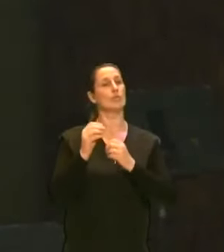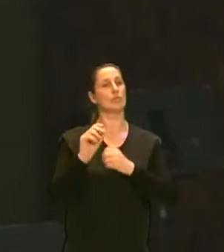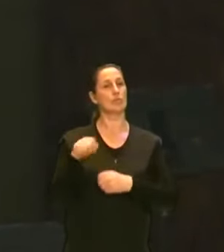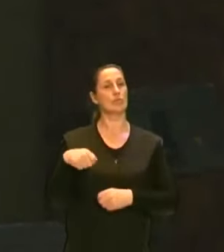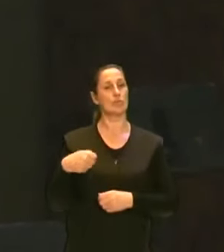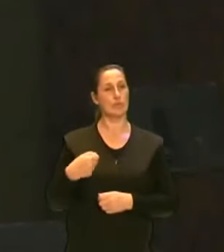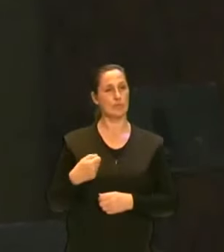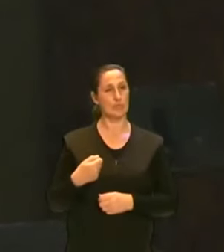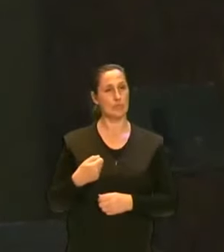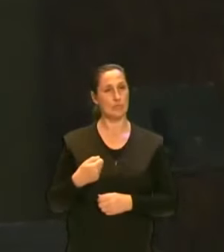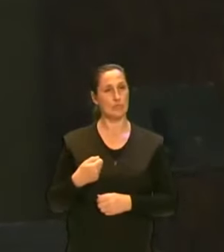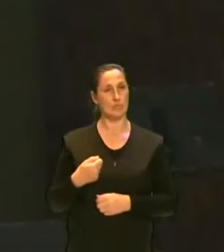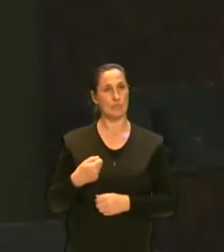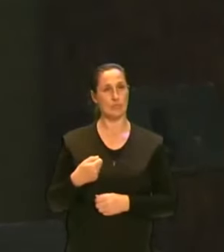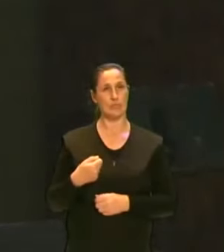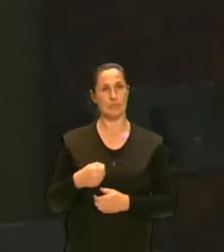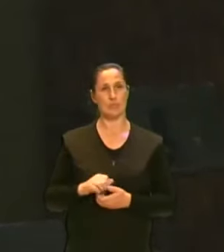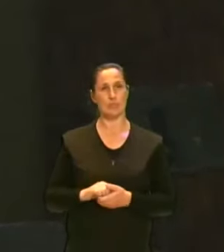nos deixa caído,